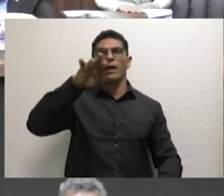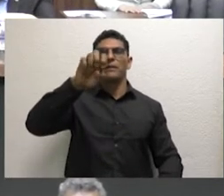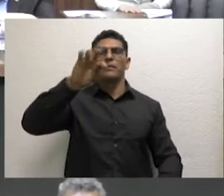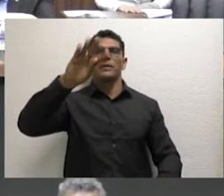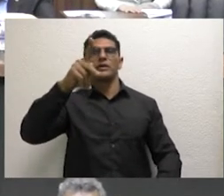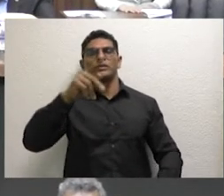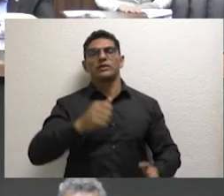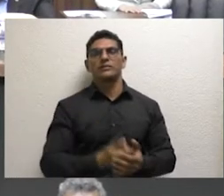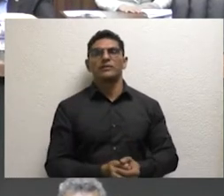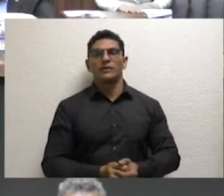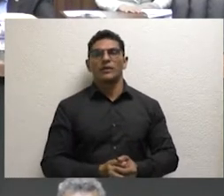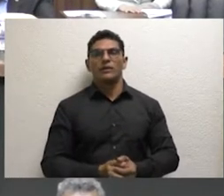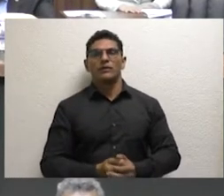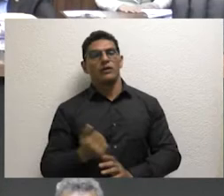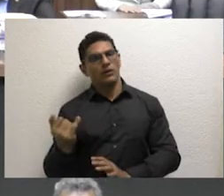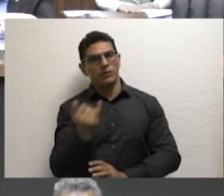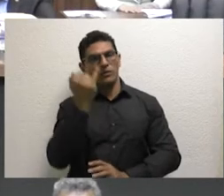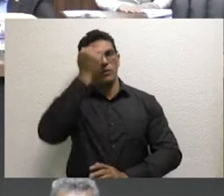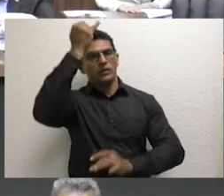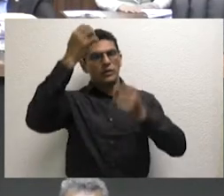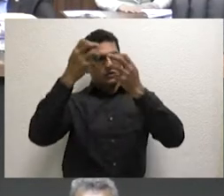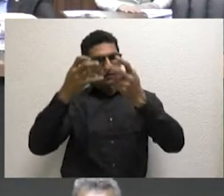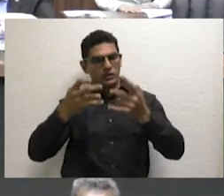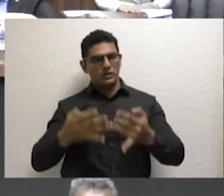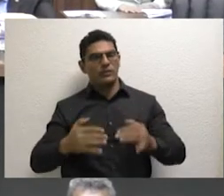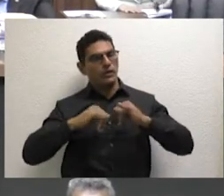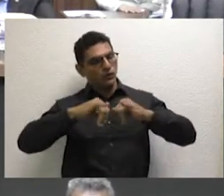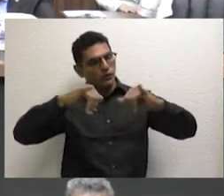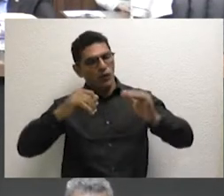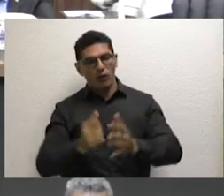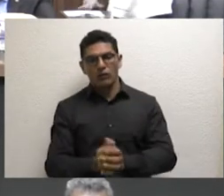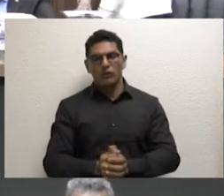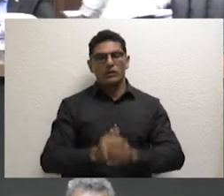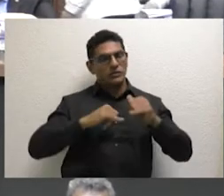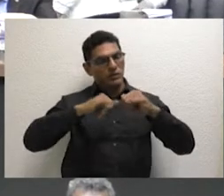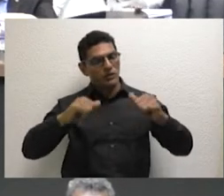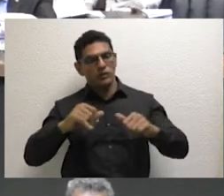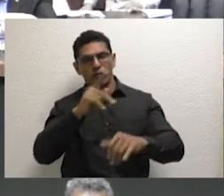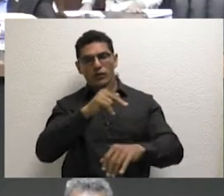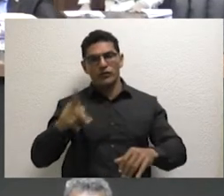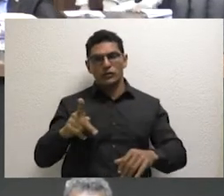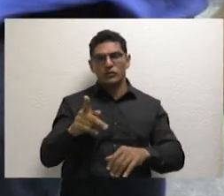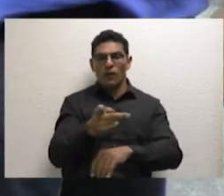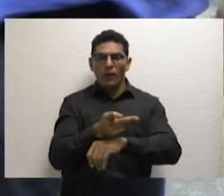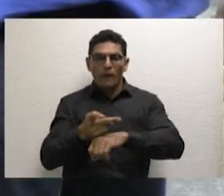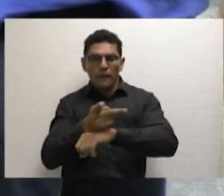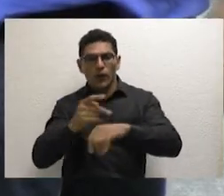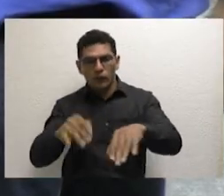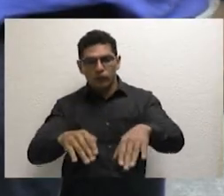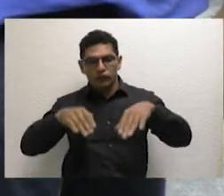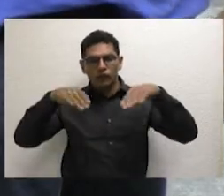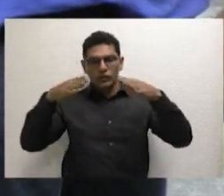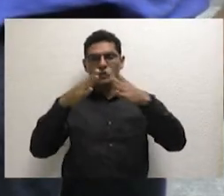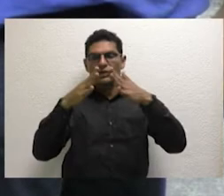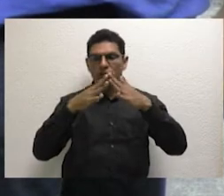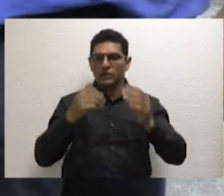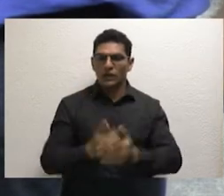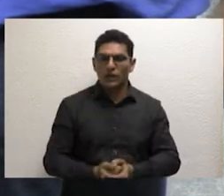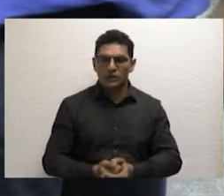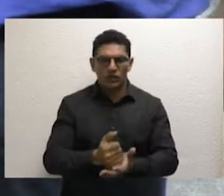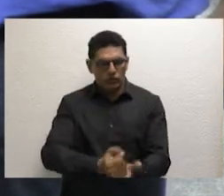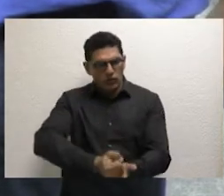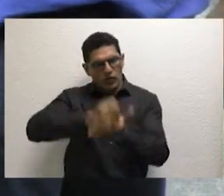muito cirúrgico nas suas palavras dizendo que os professores procuram essa casa como refúgio e como